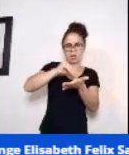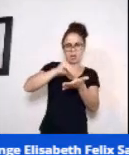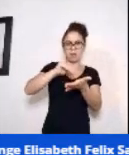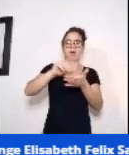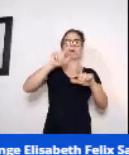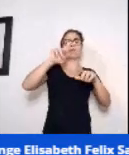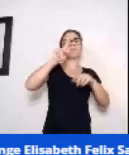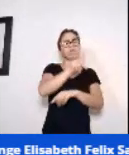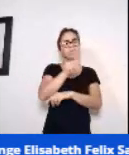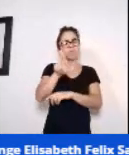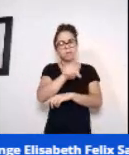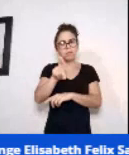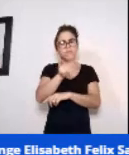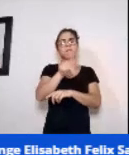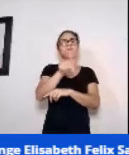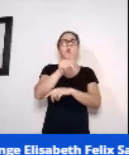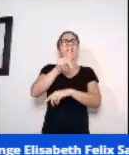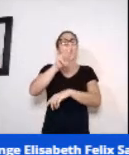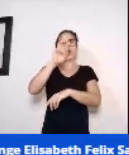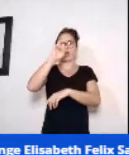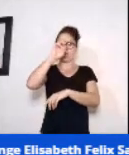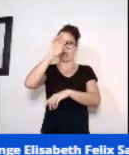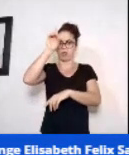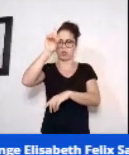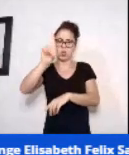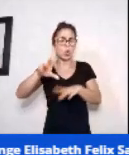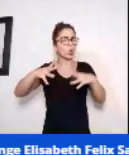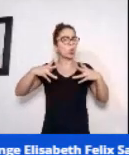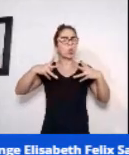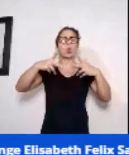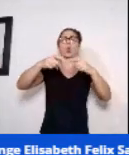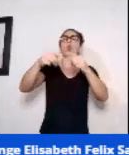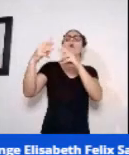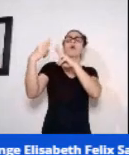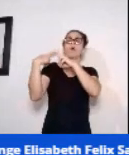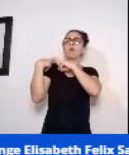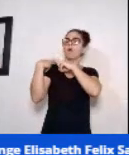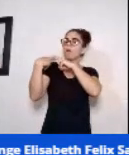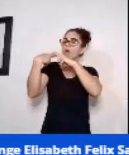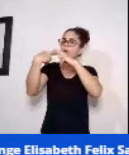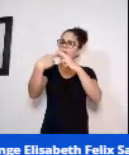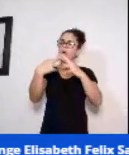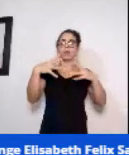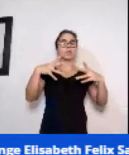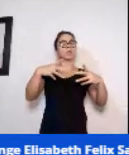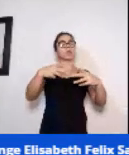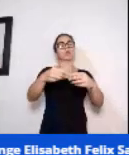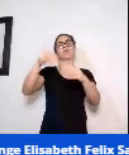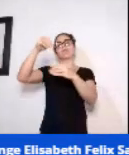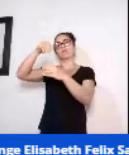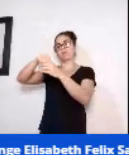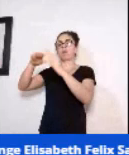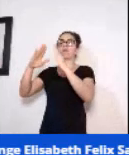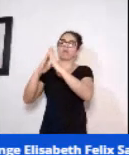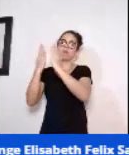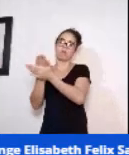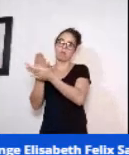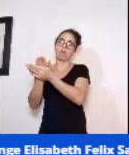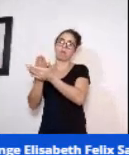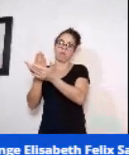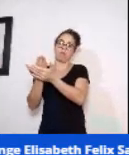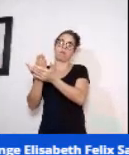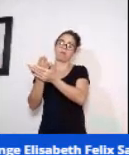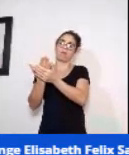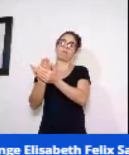direção, todos os responsáveis, todos os segmentos que fazem parte da unidade escolar para esse momento. Por